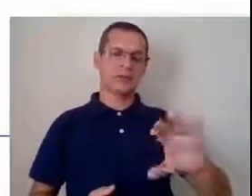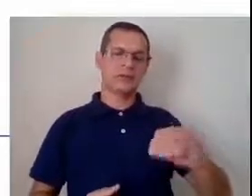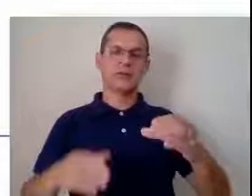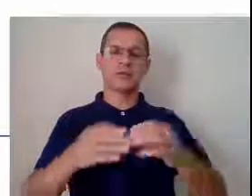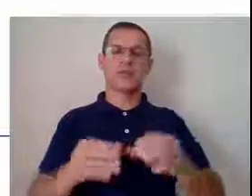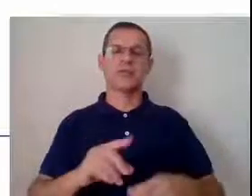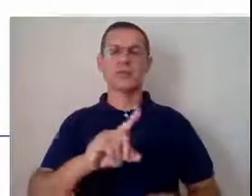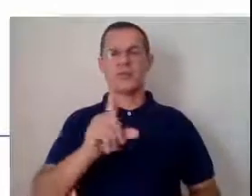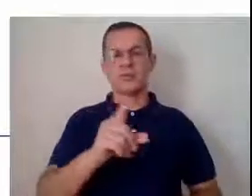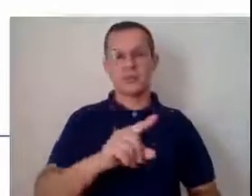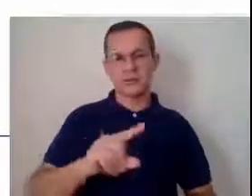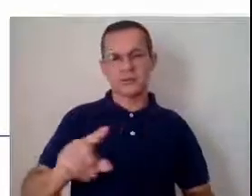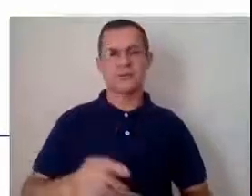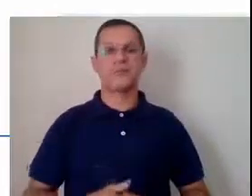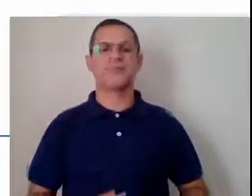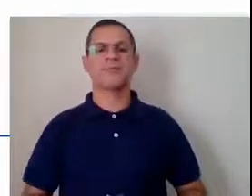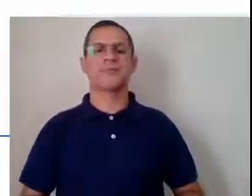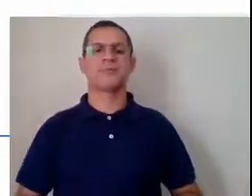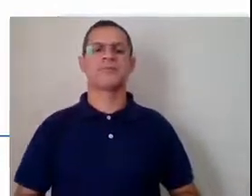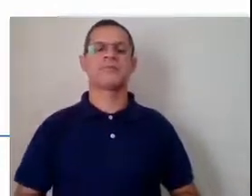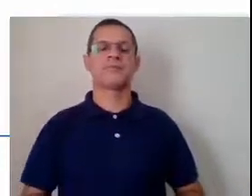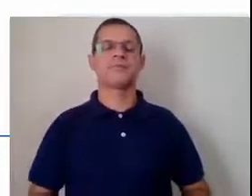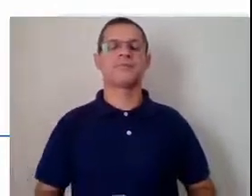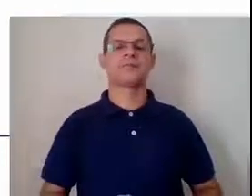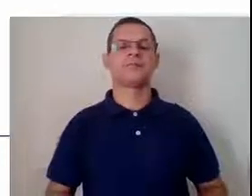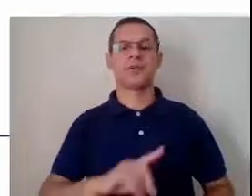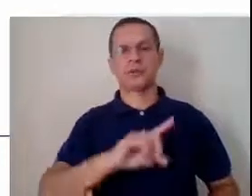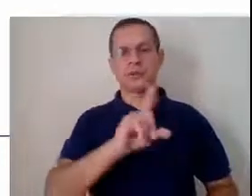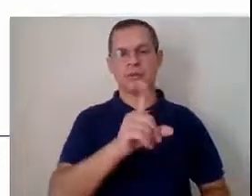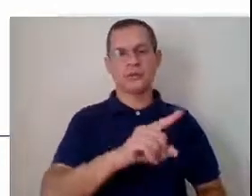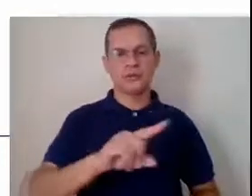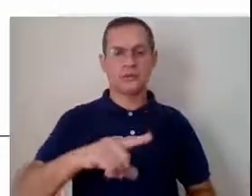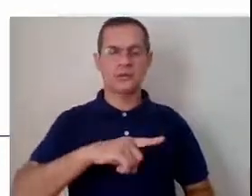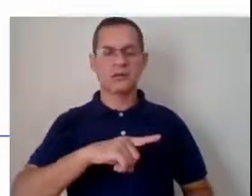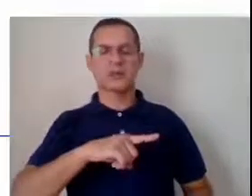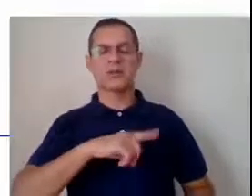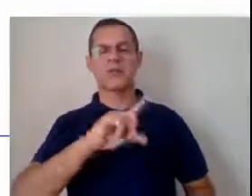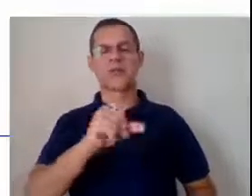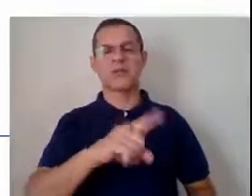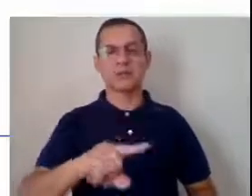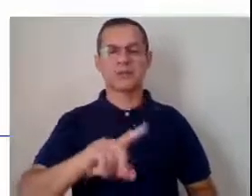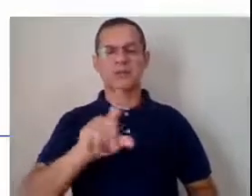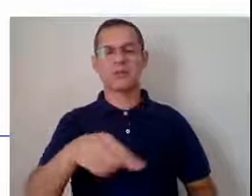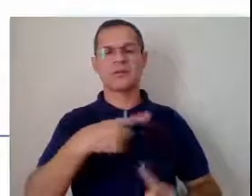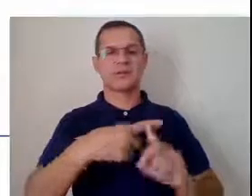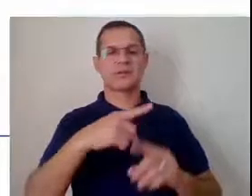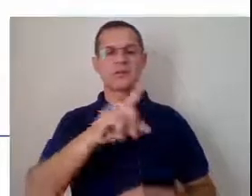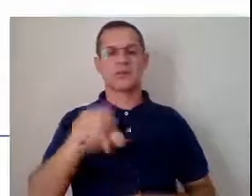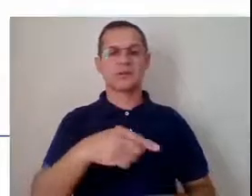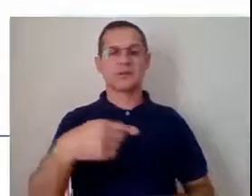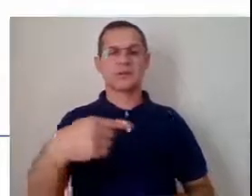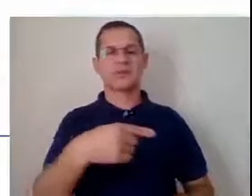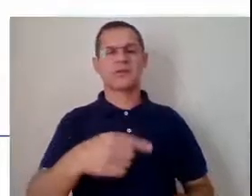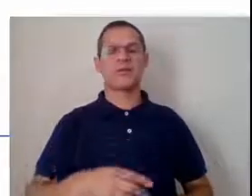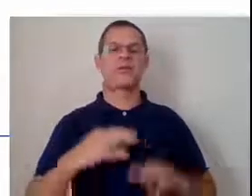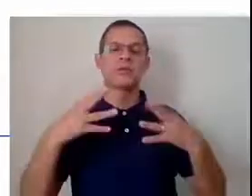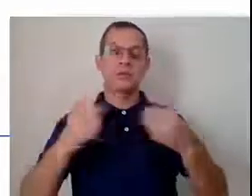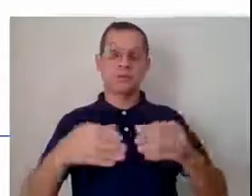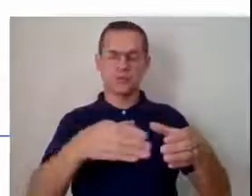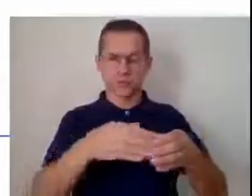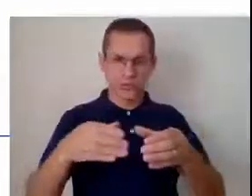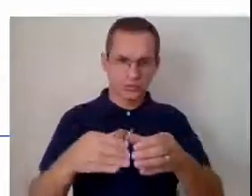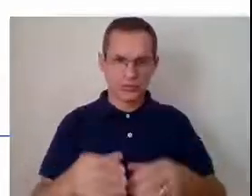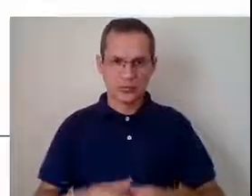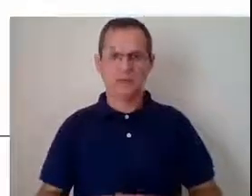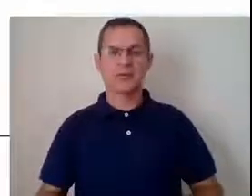conjunto Z, e o Z, nós temos o Z, Z+, Z-, são todos os